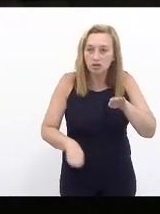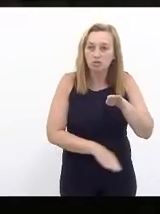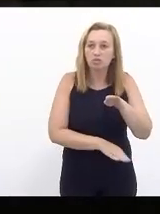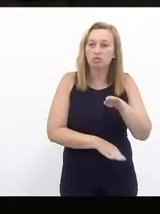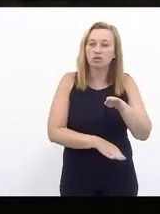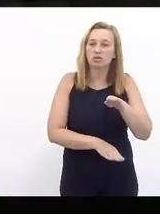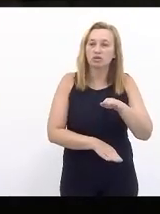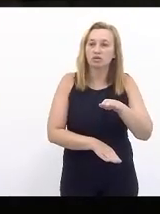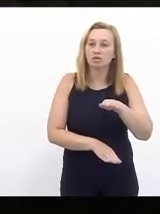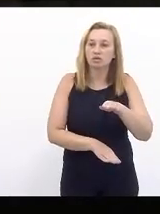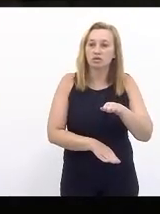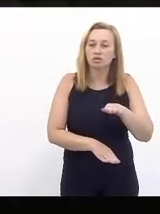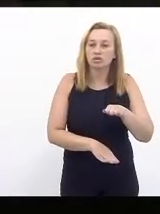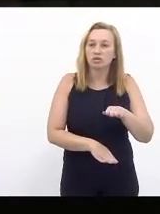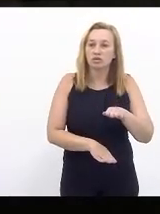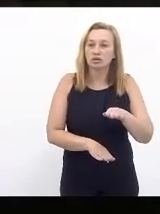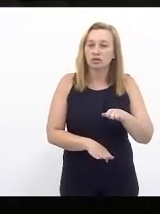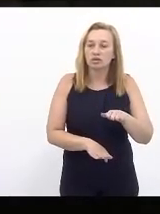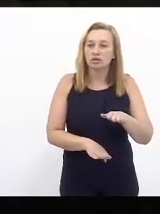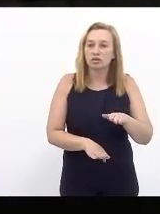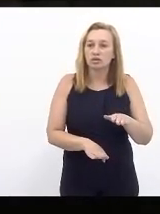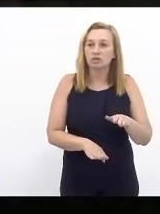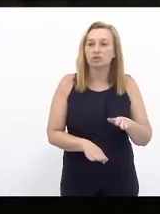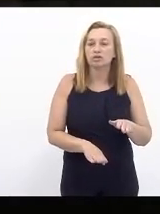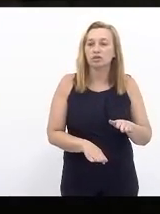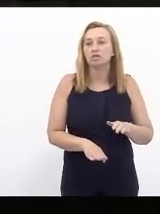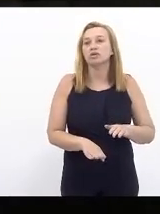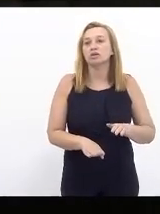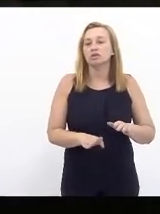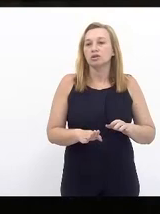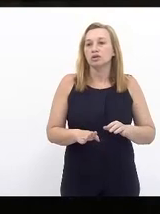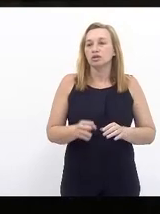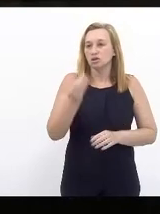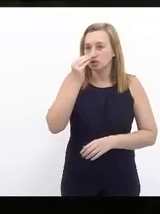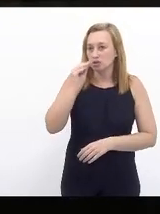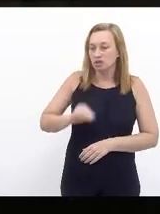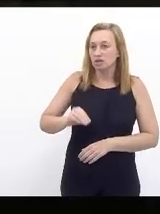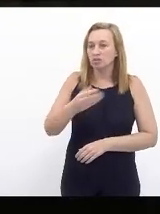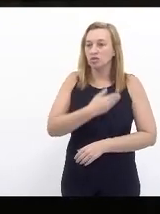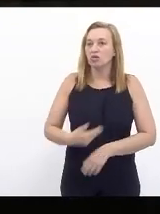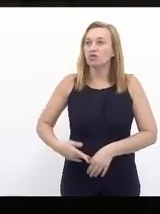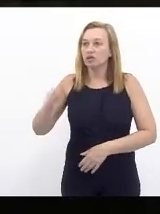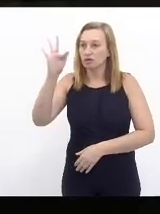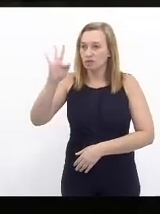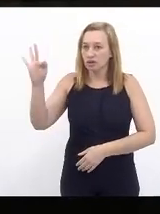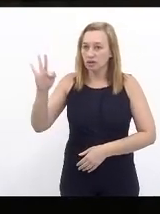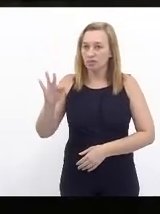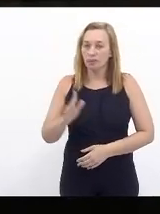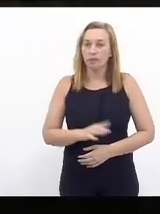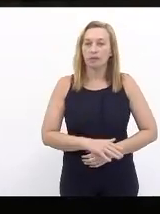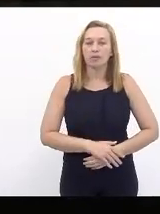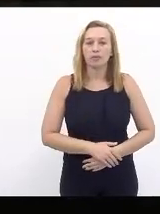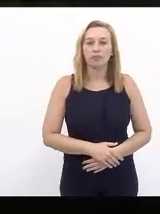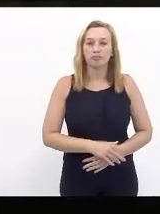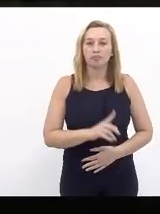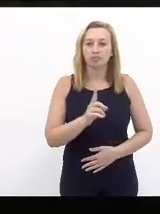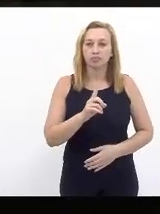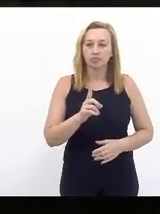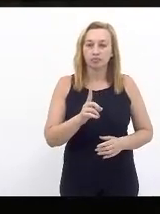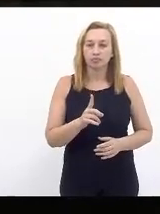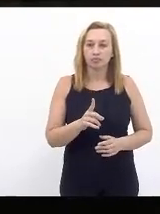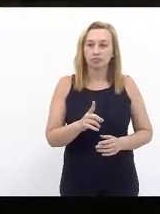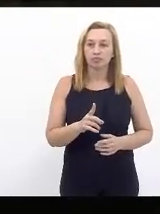está aí sendo completamente vilipendiado pelo governo federal. Então fica aqui não só o retrato